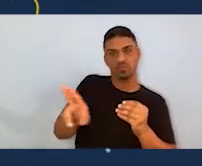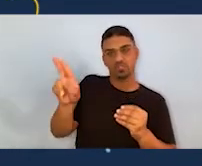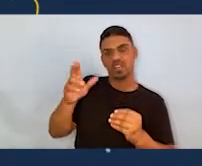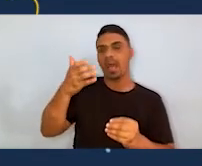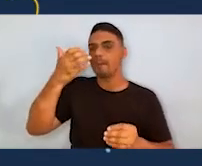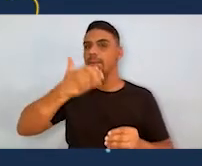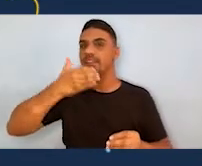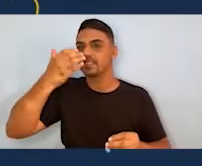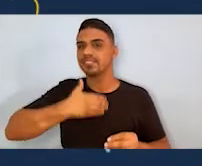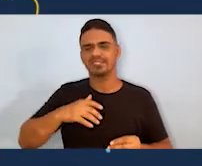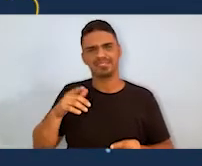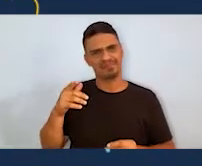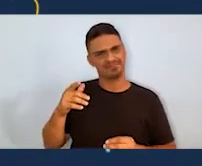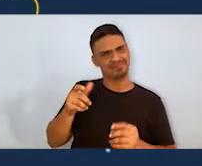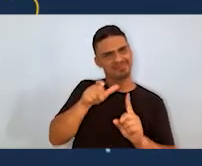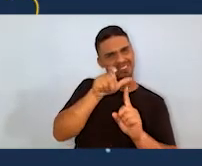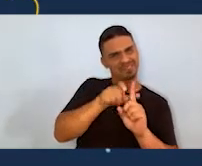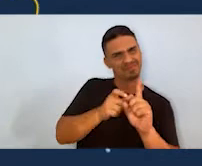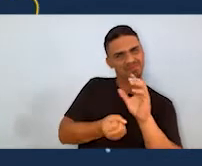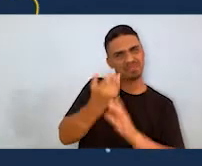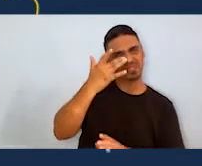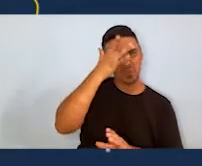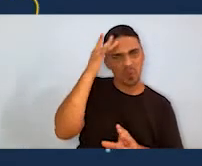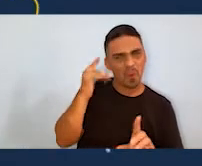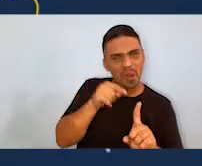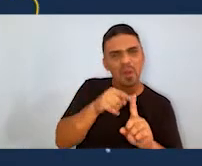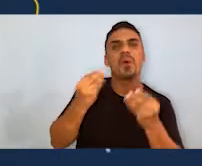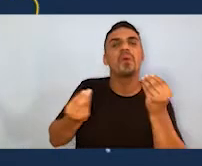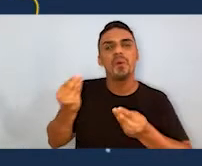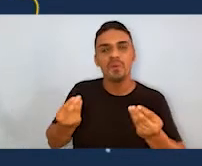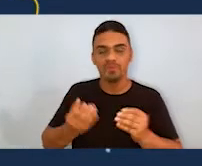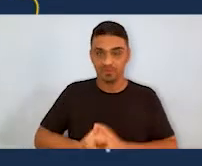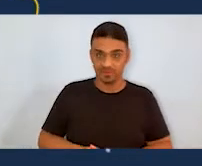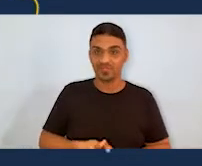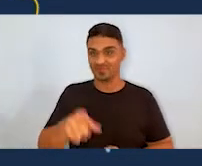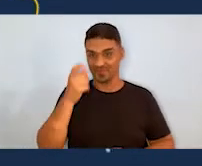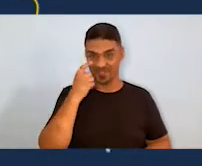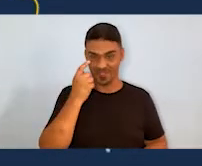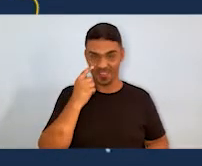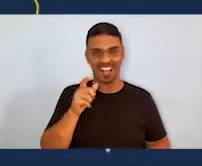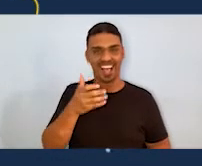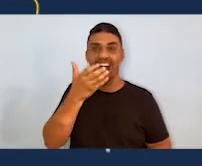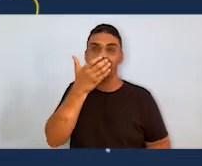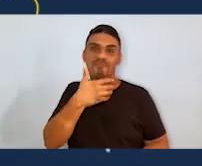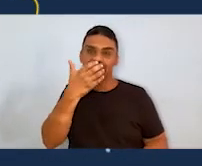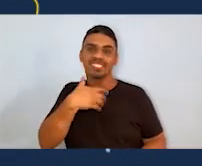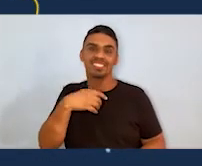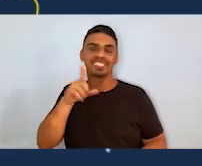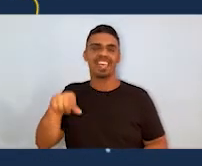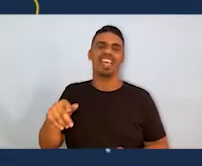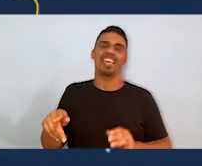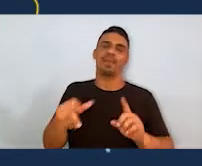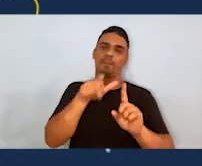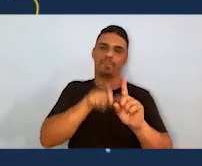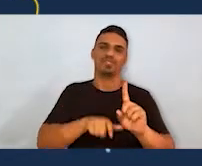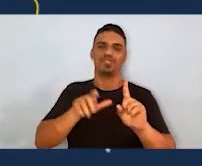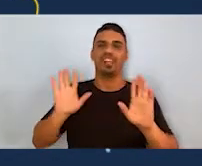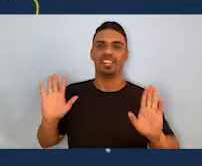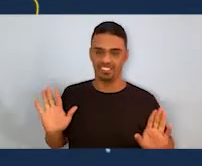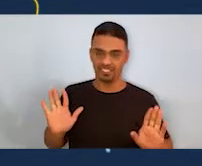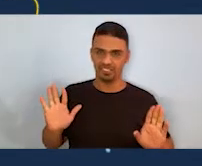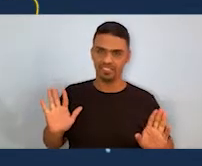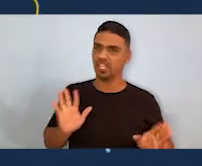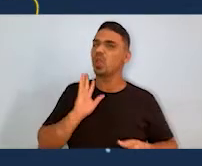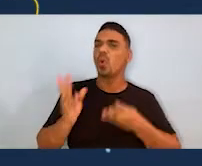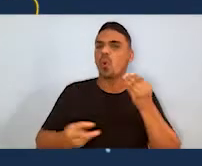como a maçãzinha criar personagem? Que negócio é esse de criar personagem com a maçãzinha? A maçãzinha vai ser nosso personagem. Então, o que a